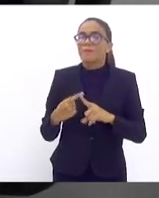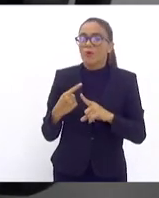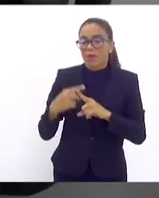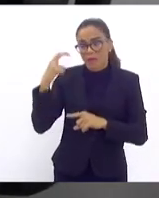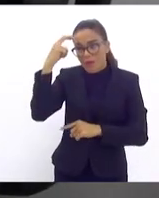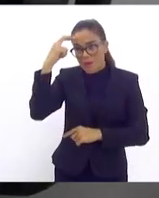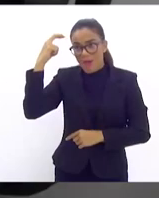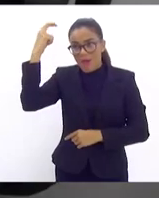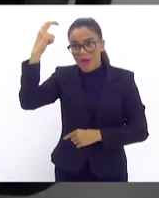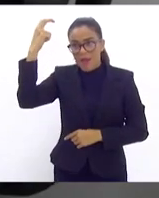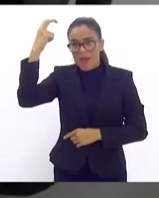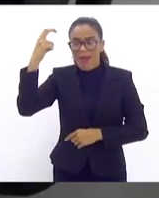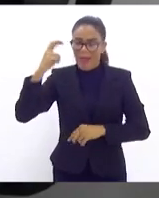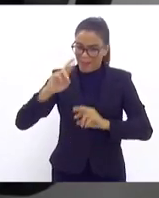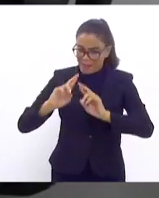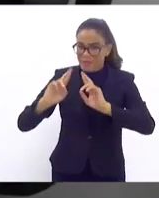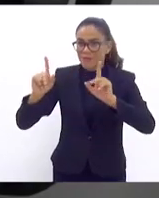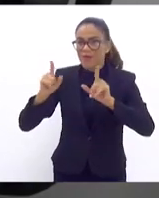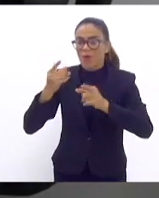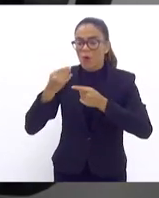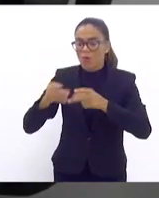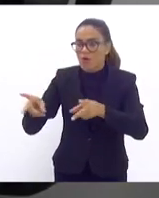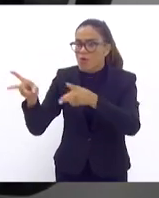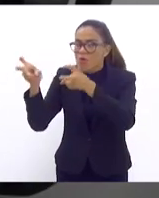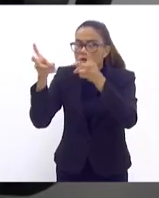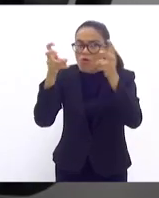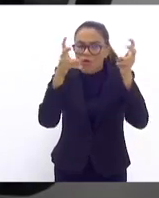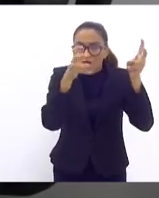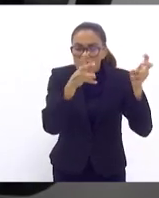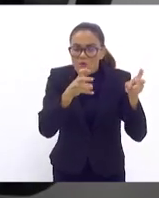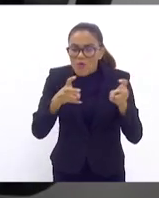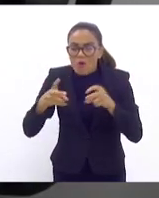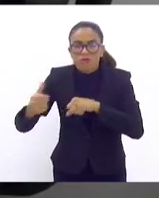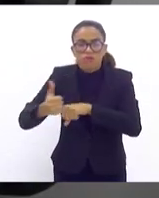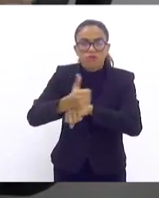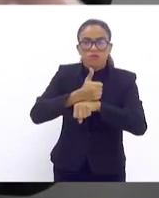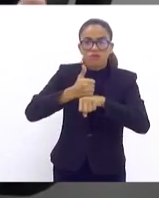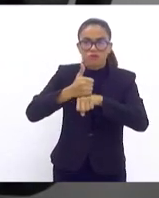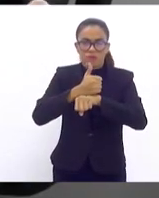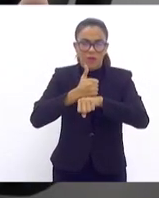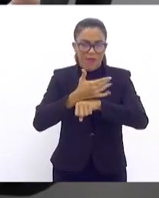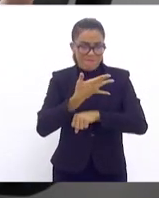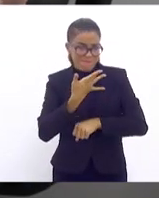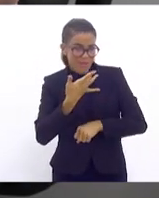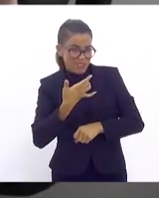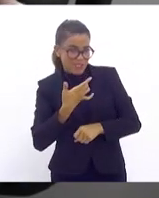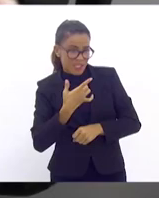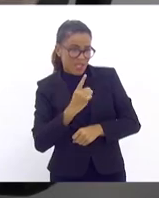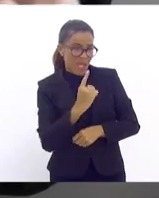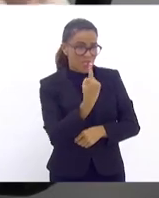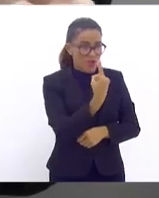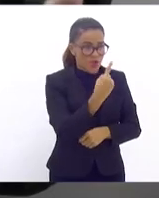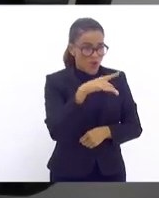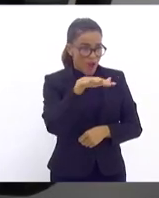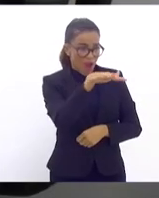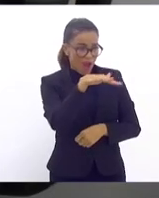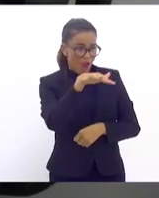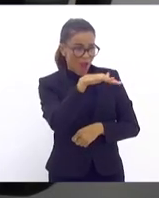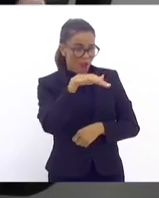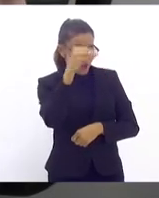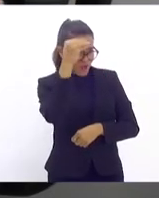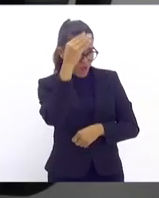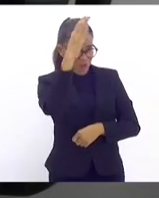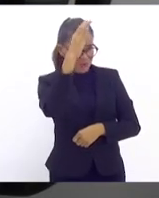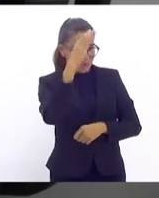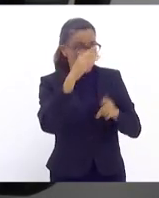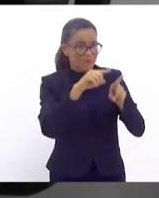uma diferença no processo de apreensão da realidade, que não só pode criar facilidade com alguns campos de conhecimento,